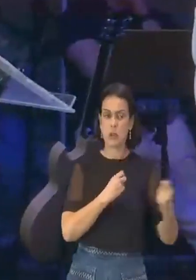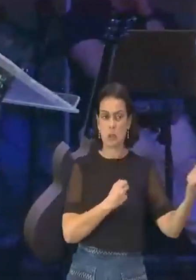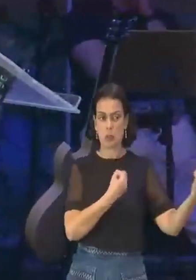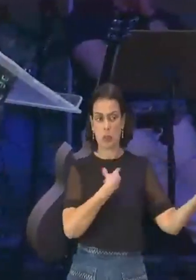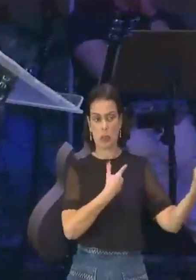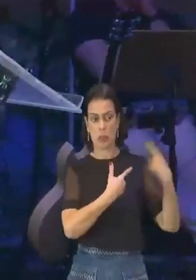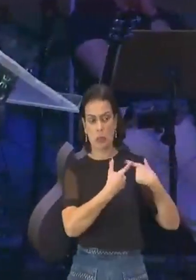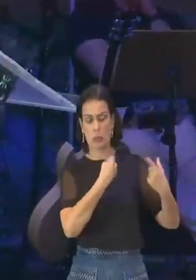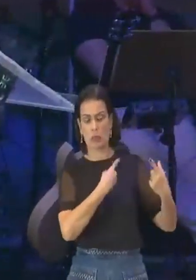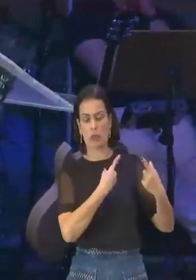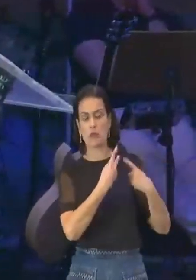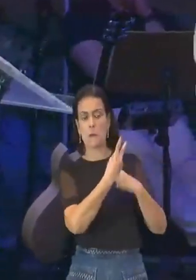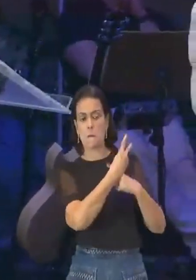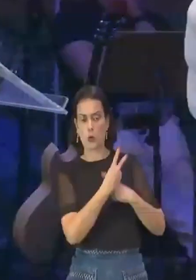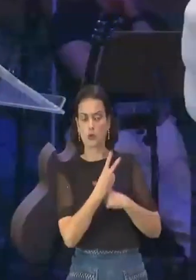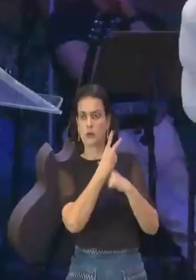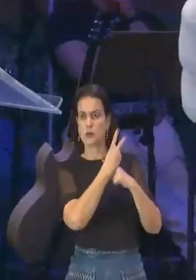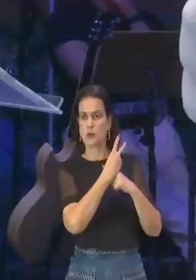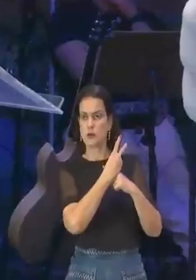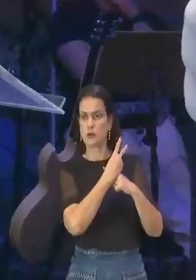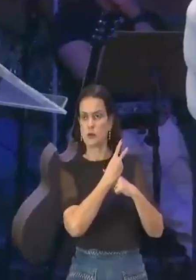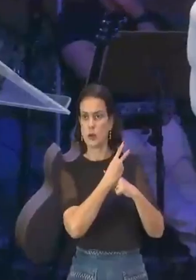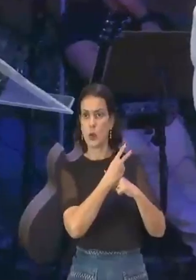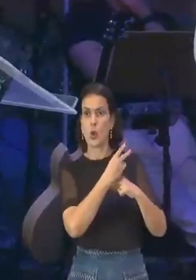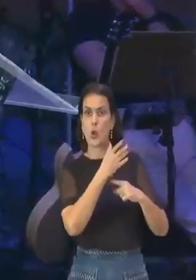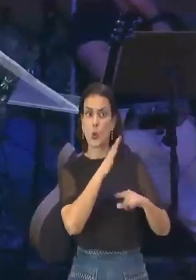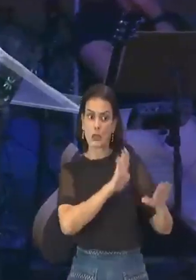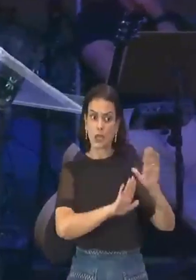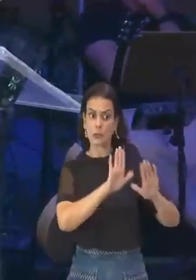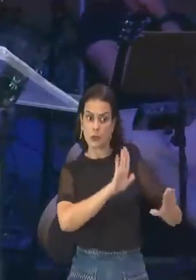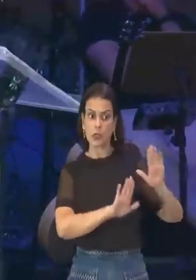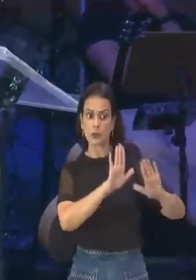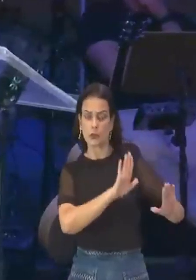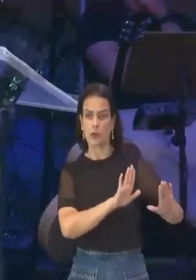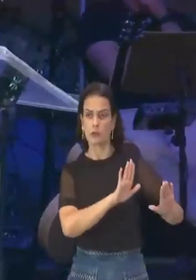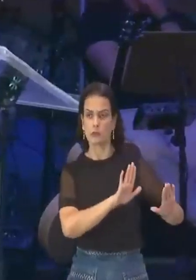outros adultos, apenas cuidado, cuidado, cuidado.